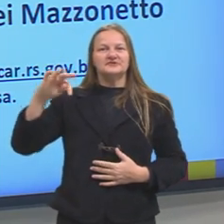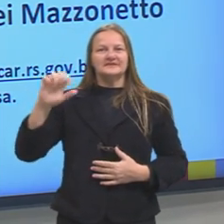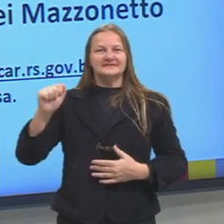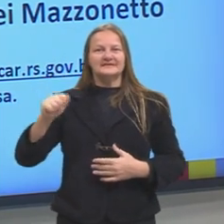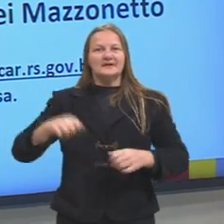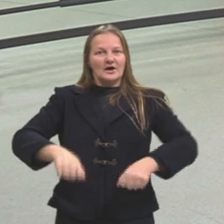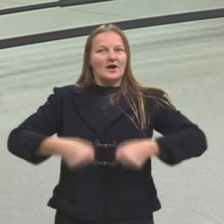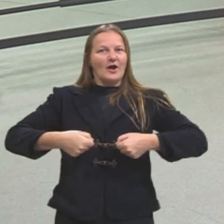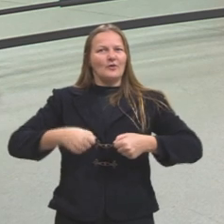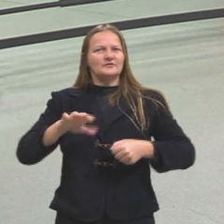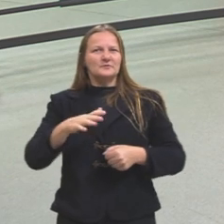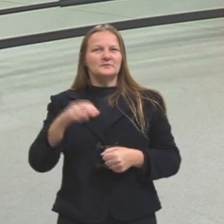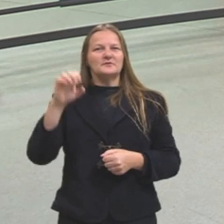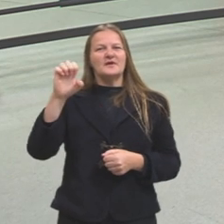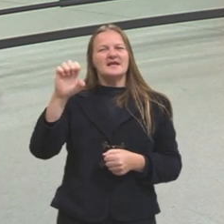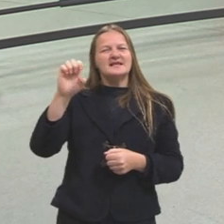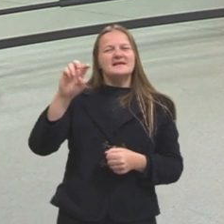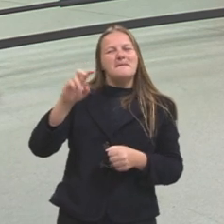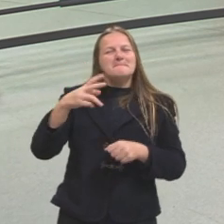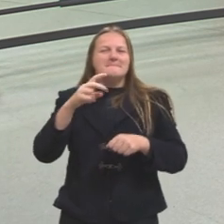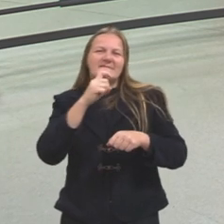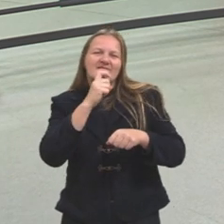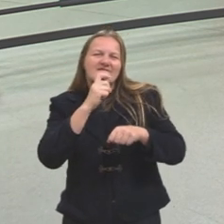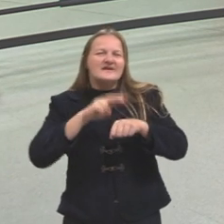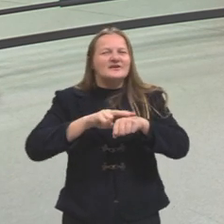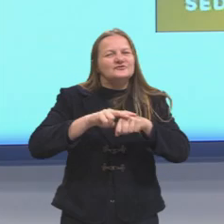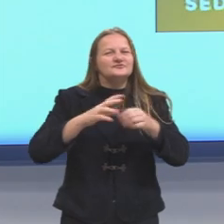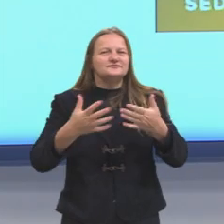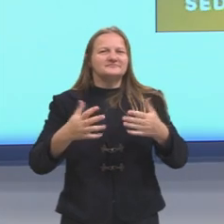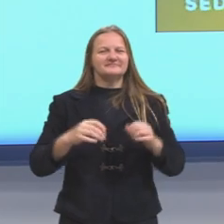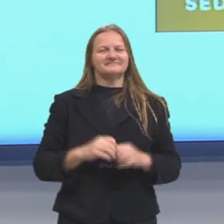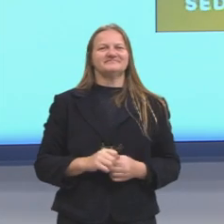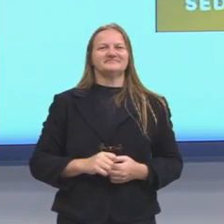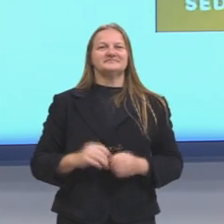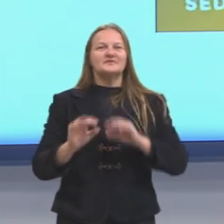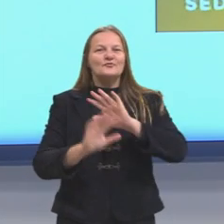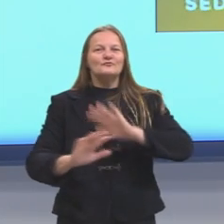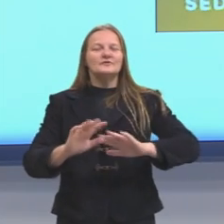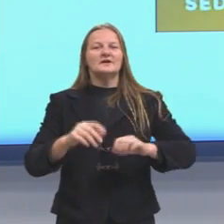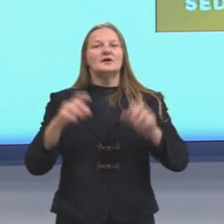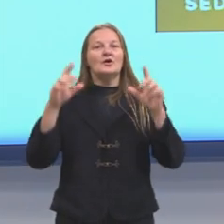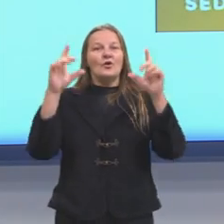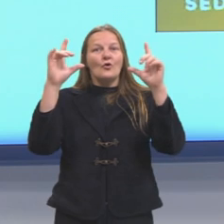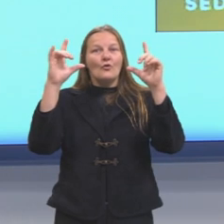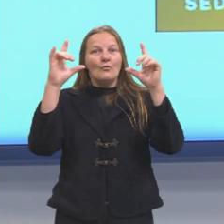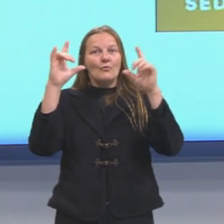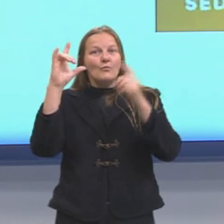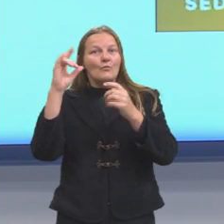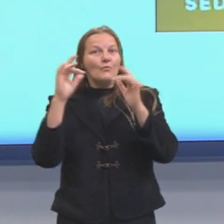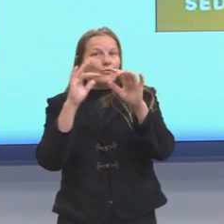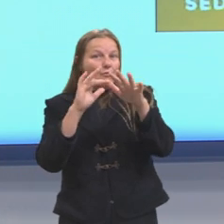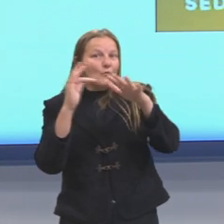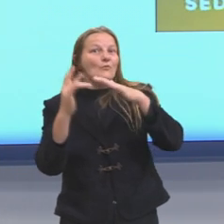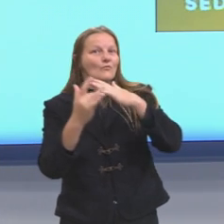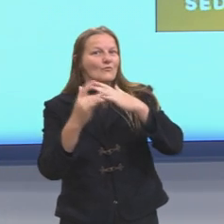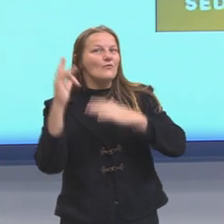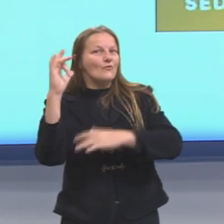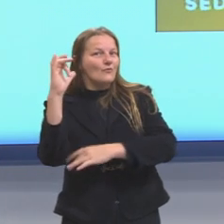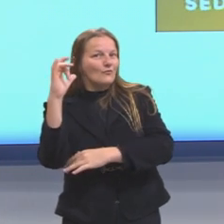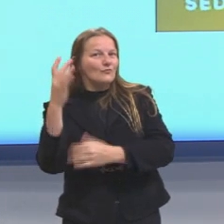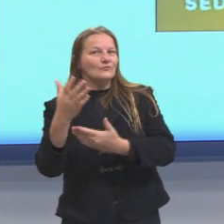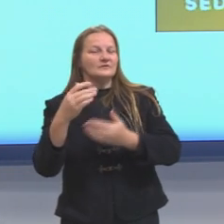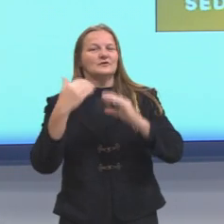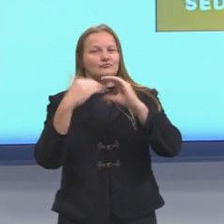esverdeado hora que ele deixa sempre para você aqui a dica nas redes sociais você pode mandar para o nosso e-mail